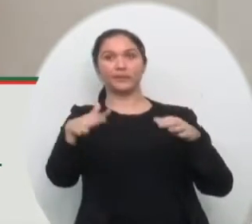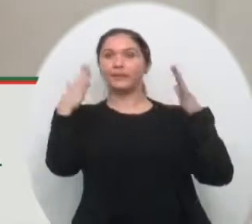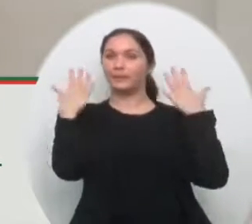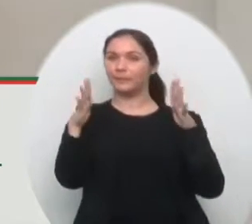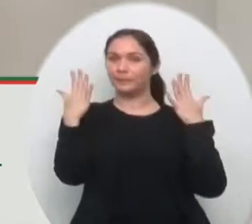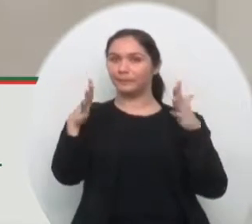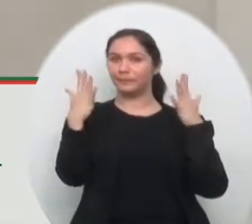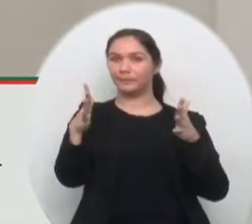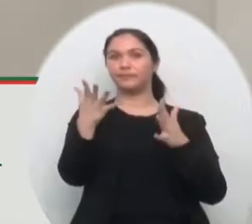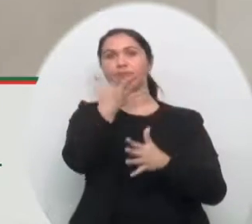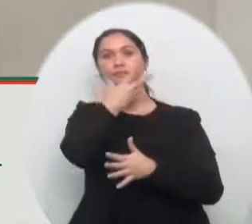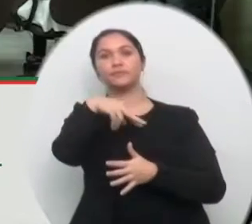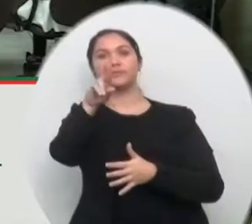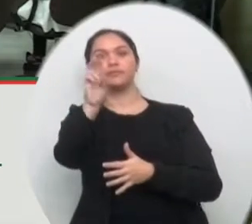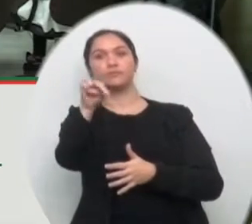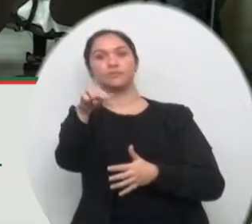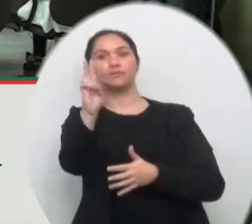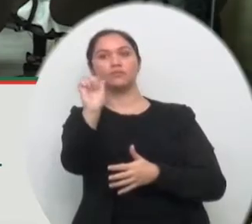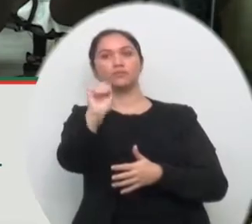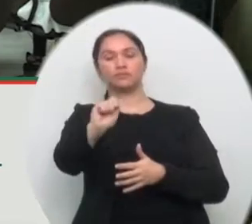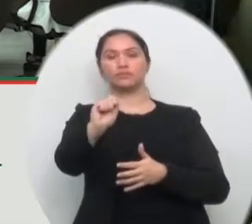Renan.